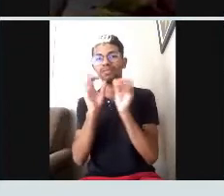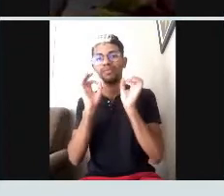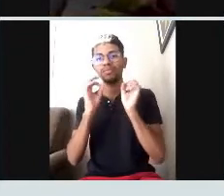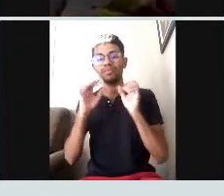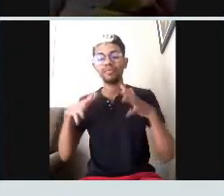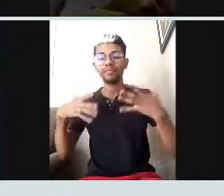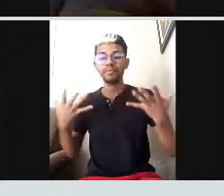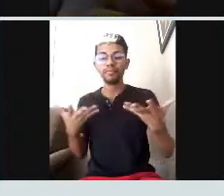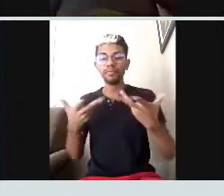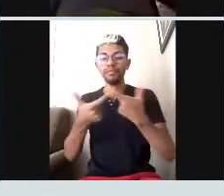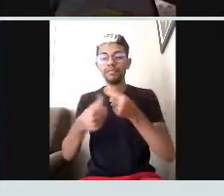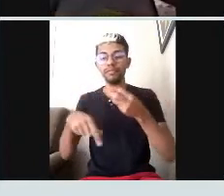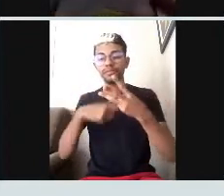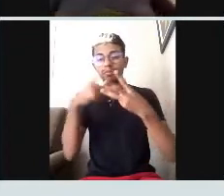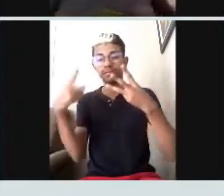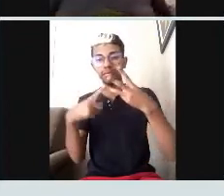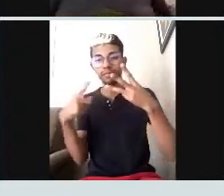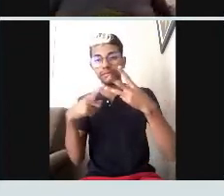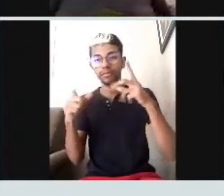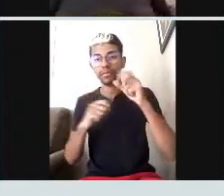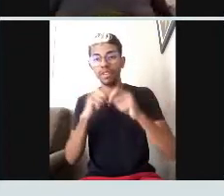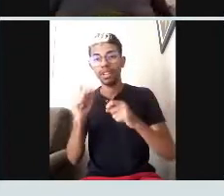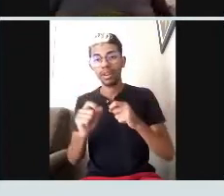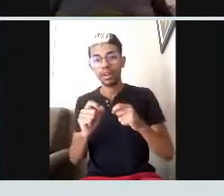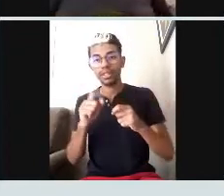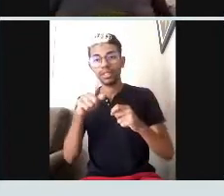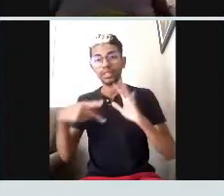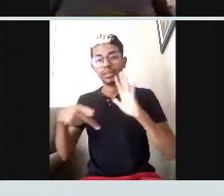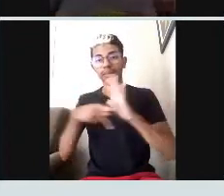complemento da competência 2.